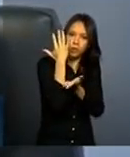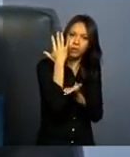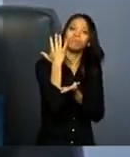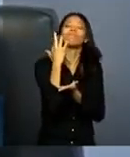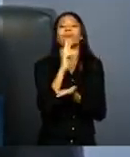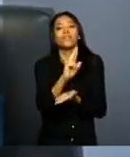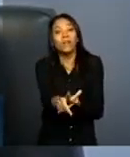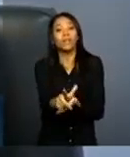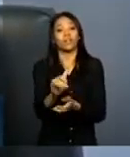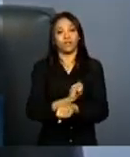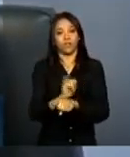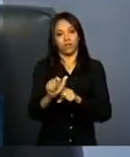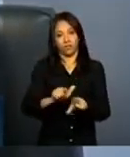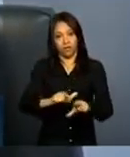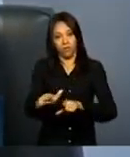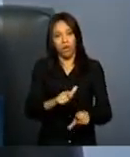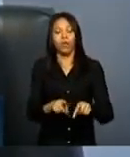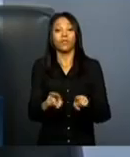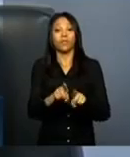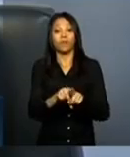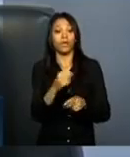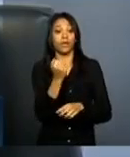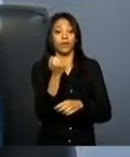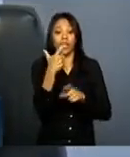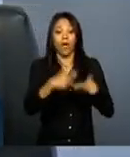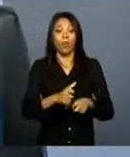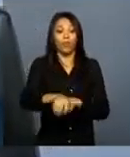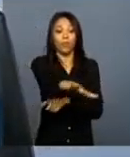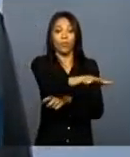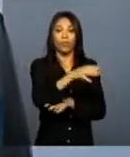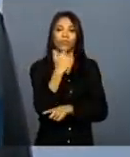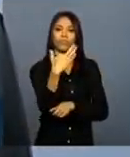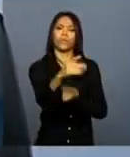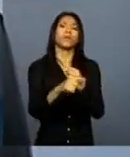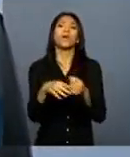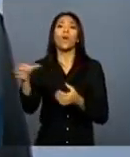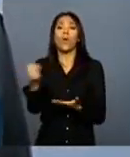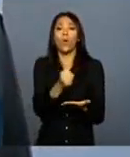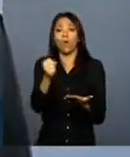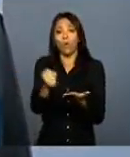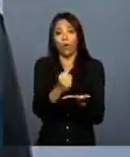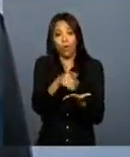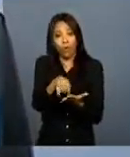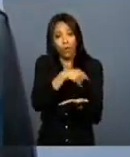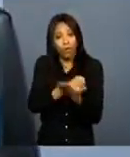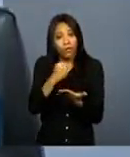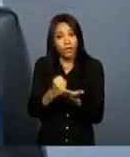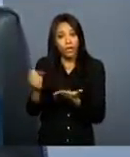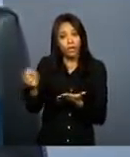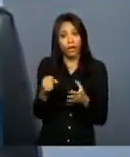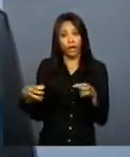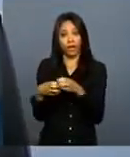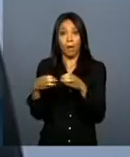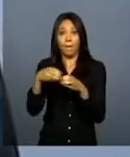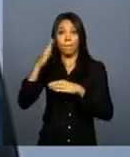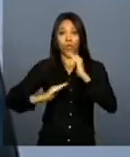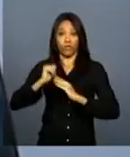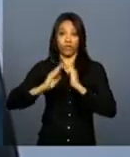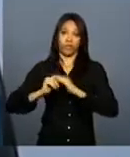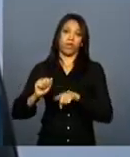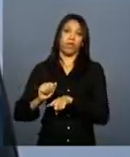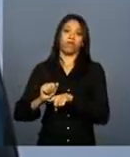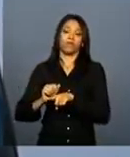biomas, reconhecendo aí que a gente tinha que contratar gente especializada com um olhar diferente para o agricultor pobre no semiárido.